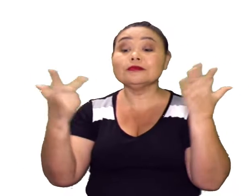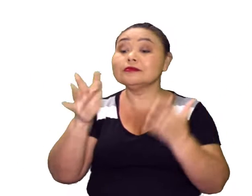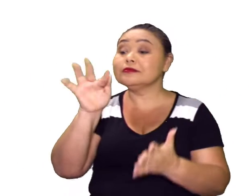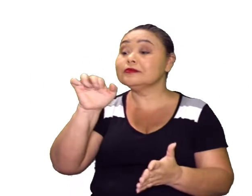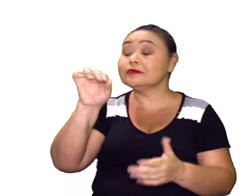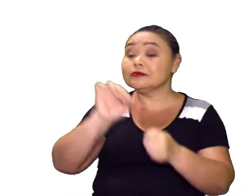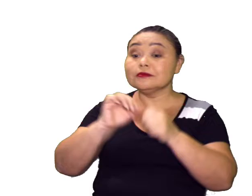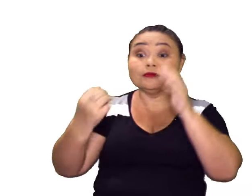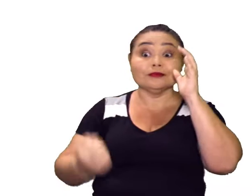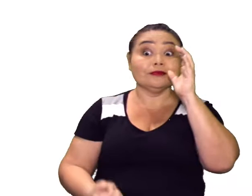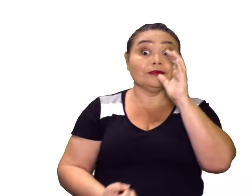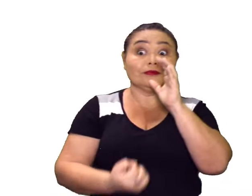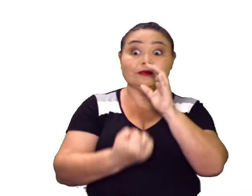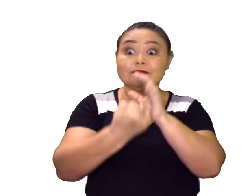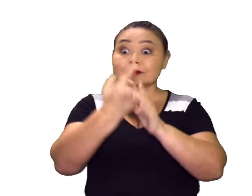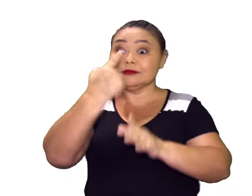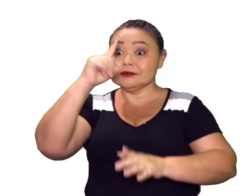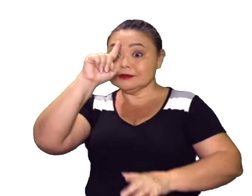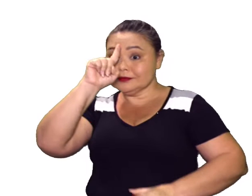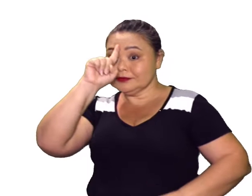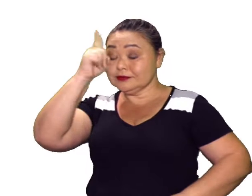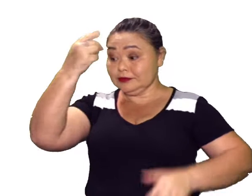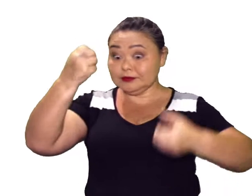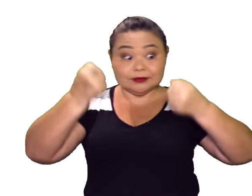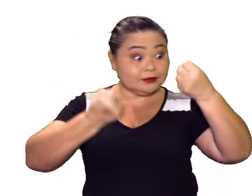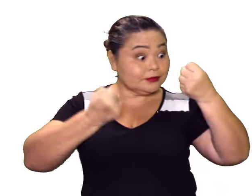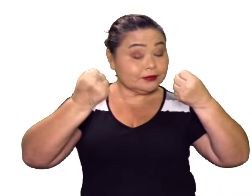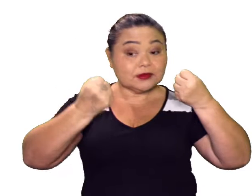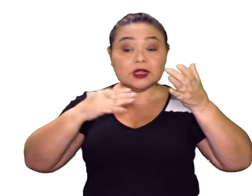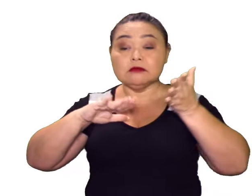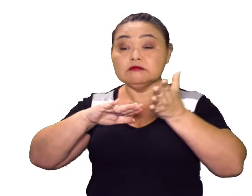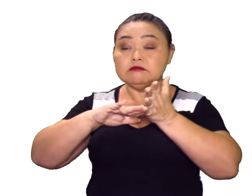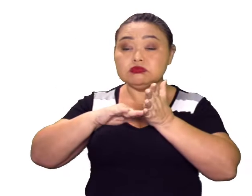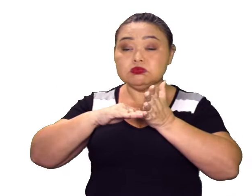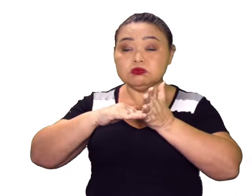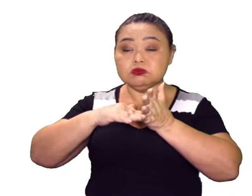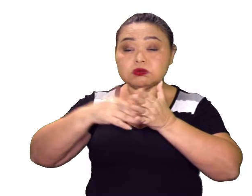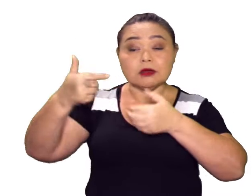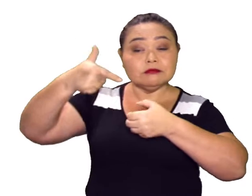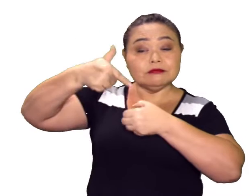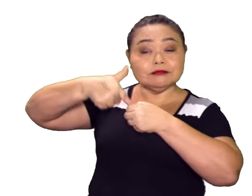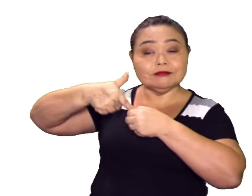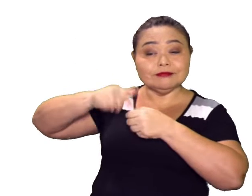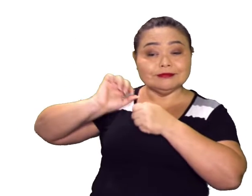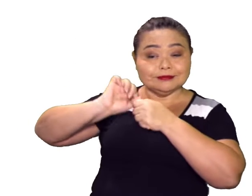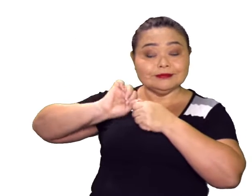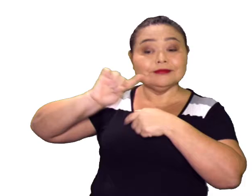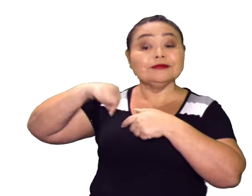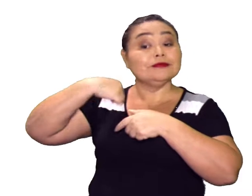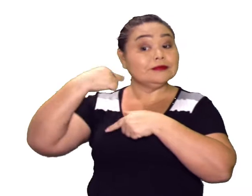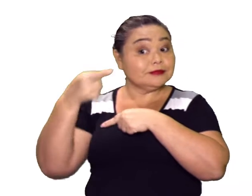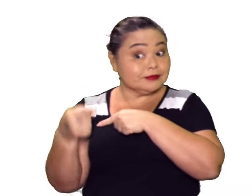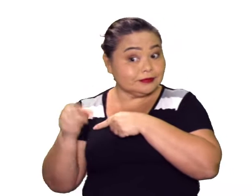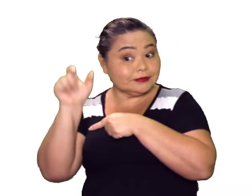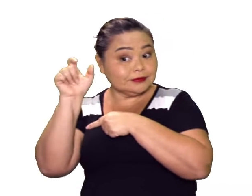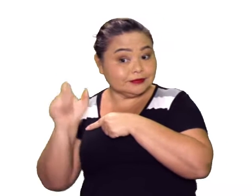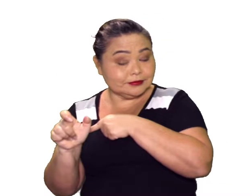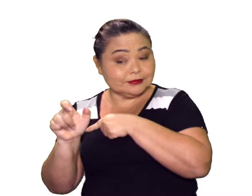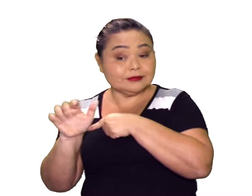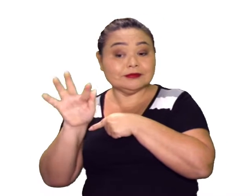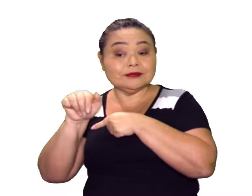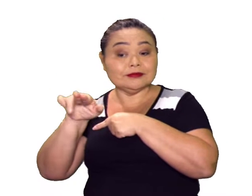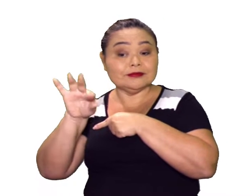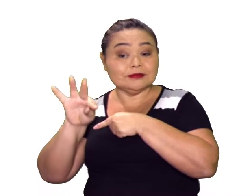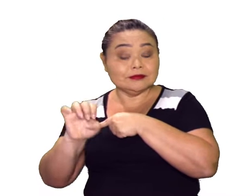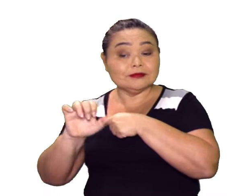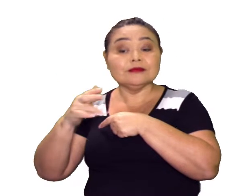Ford inventa o veículo, o carro, ok? E o motor é combustão interna e ele tem como